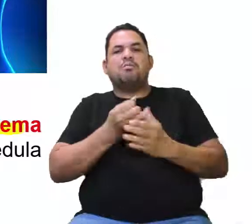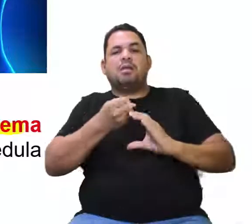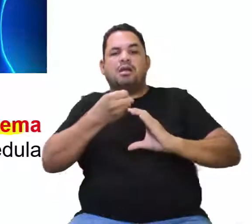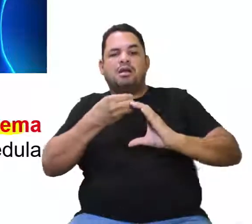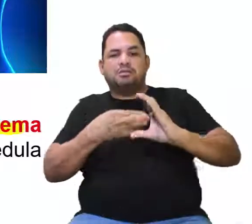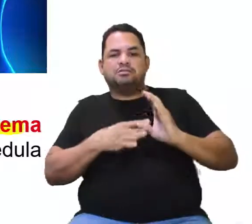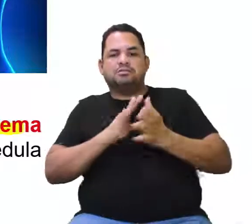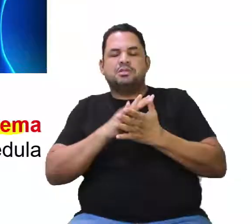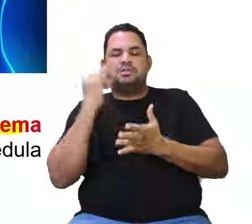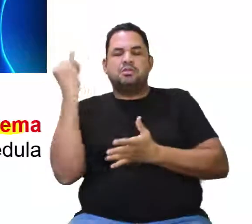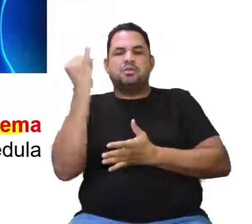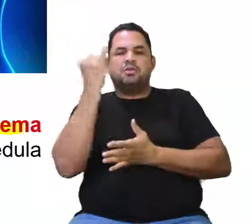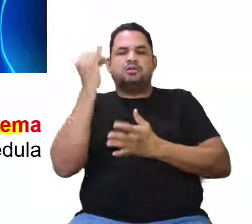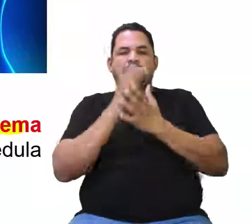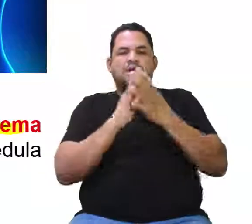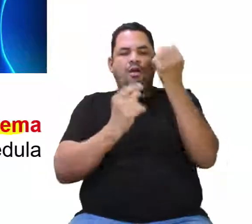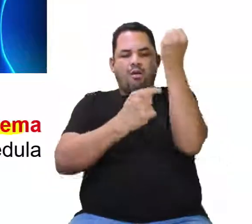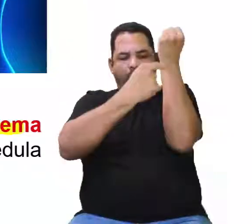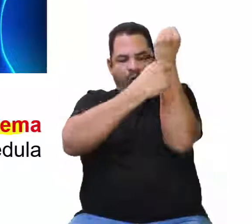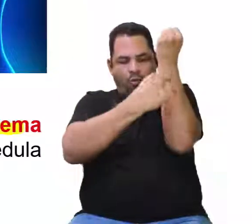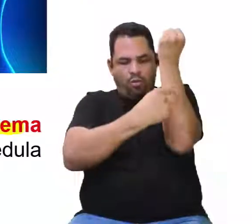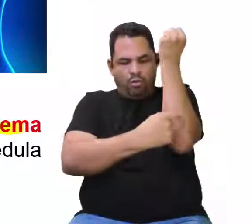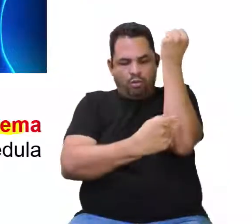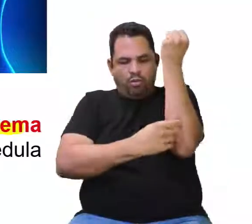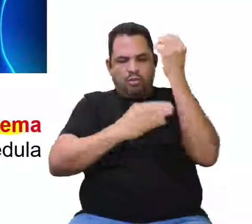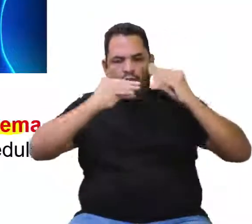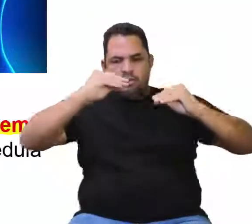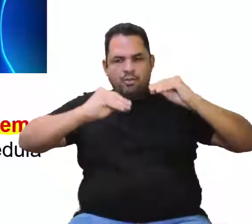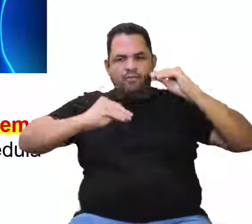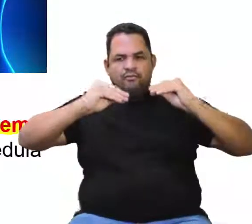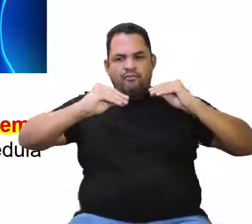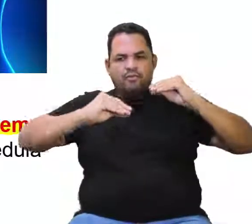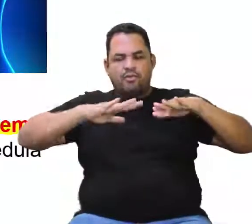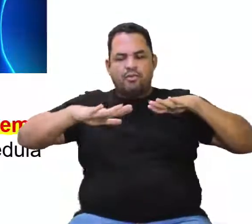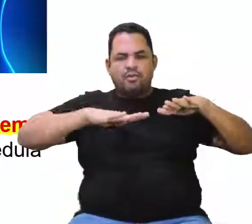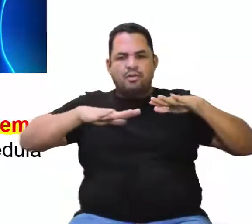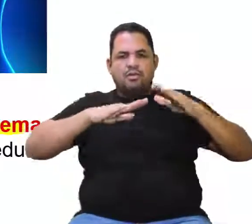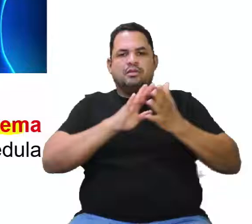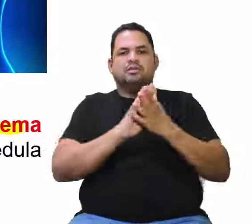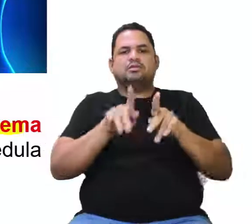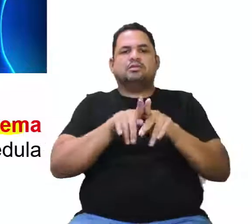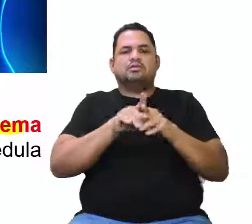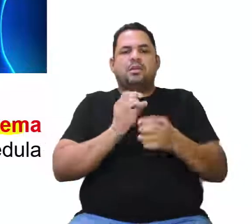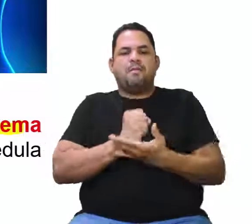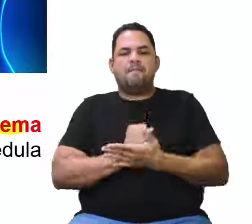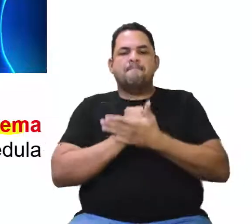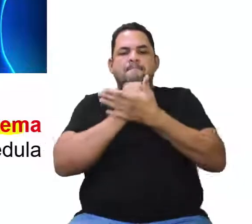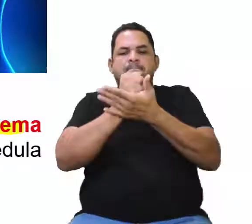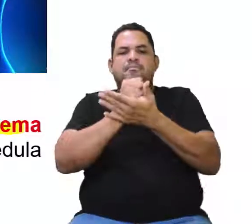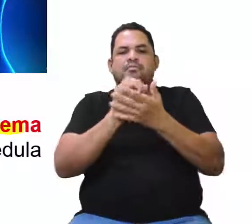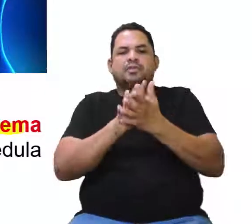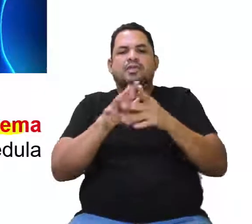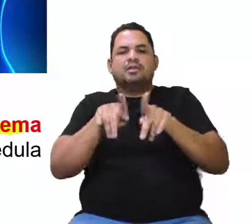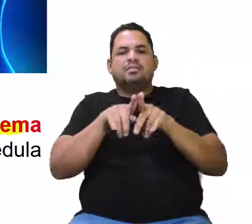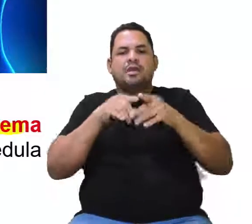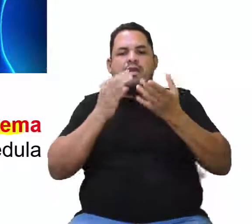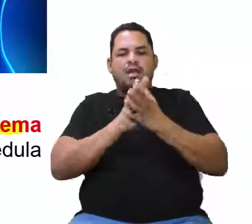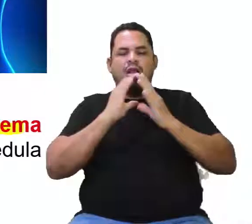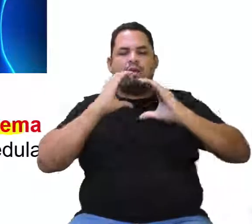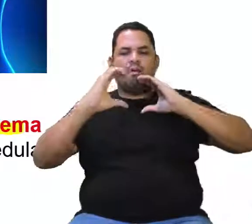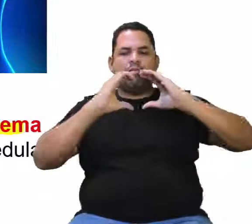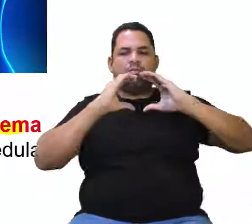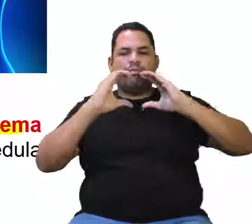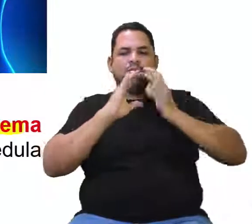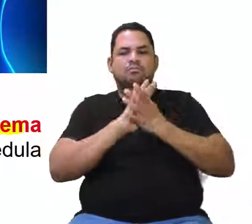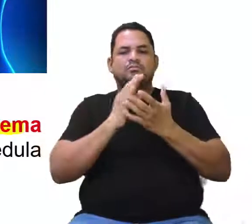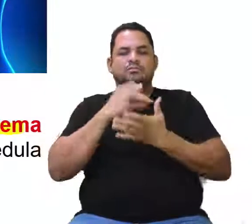importante da coluna vertebral, que vai desde a flexibilidade, a sustentação e a comunicação.